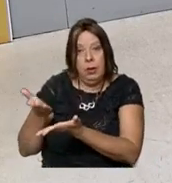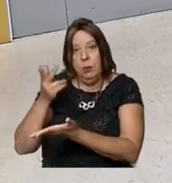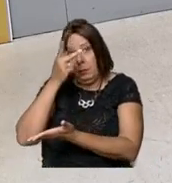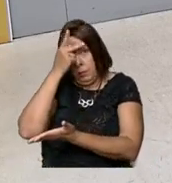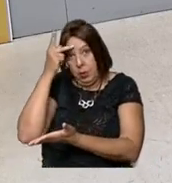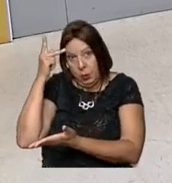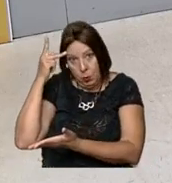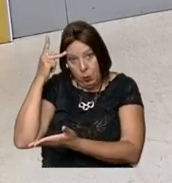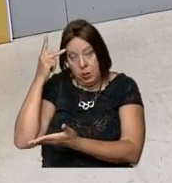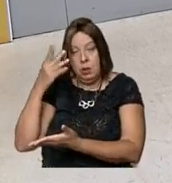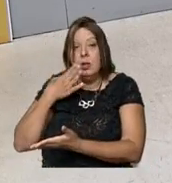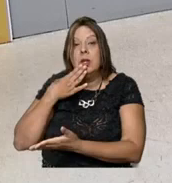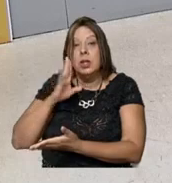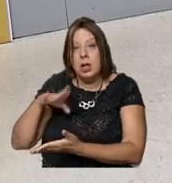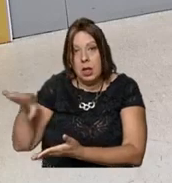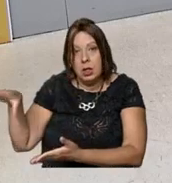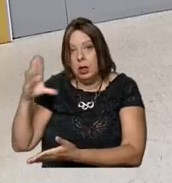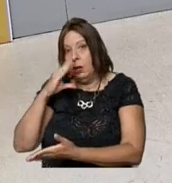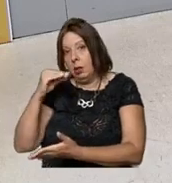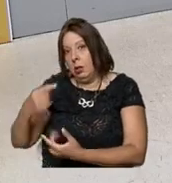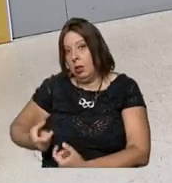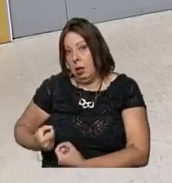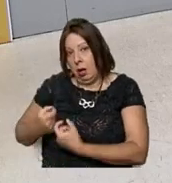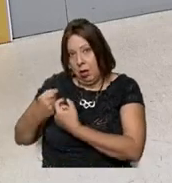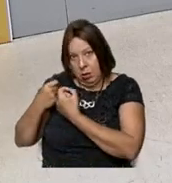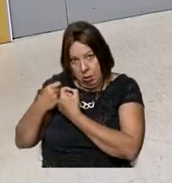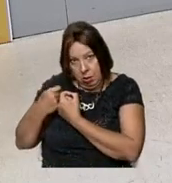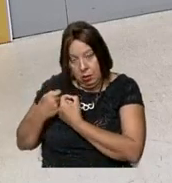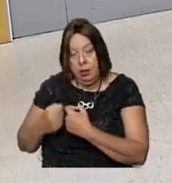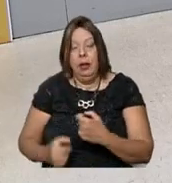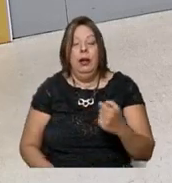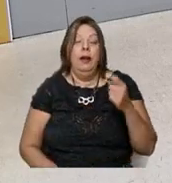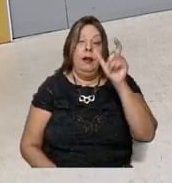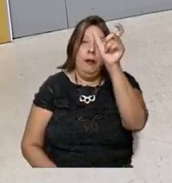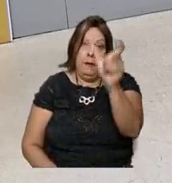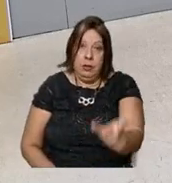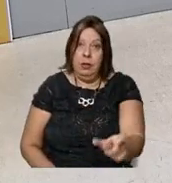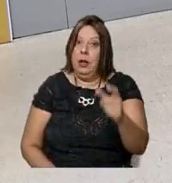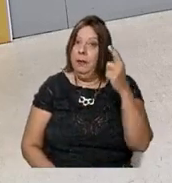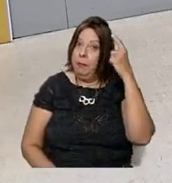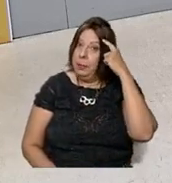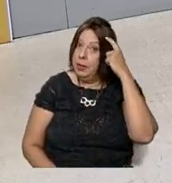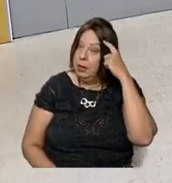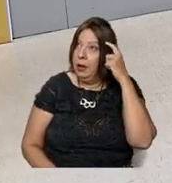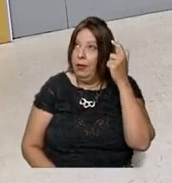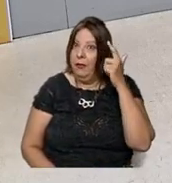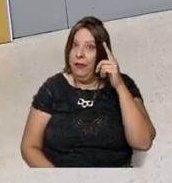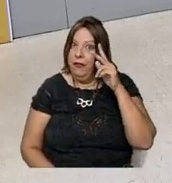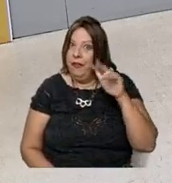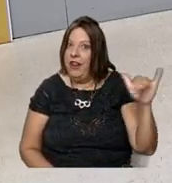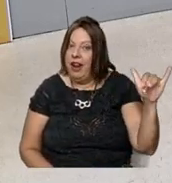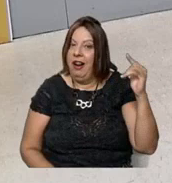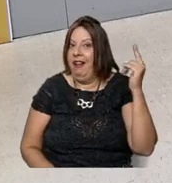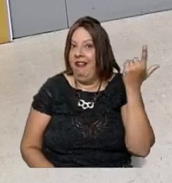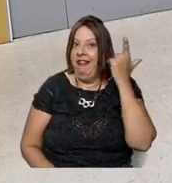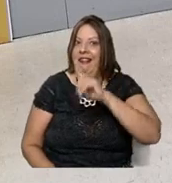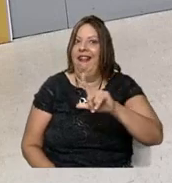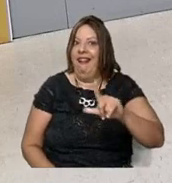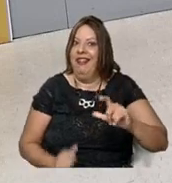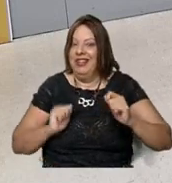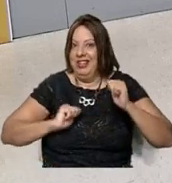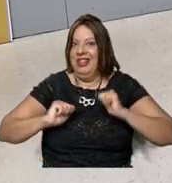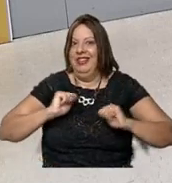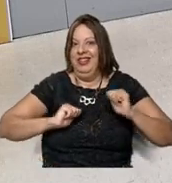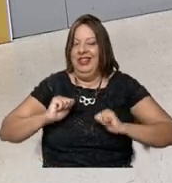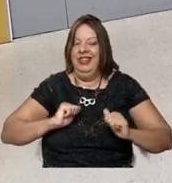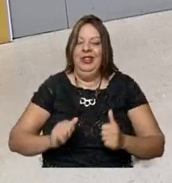ser contemplado? Será que esse momento de alegria pode ser ampliado ainda? E a gente fica junto na torcida, né, Rogério? Com certeza,